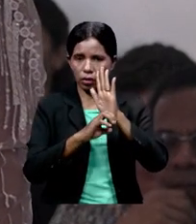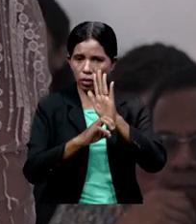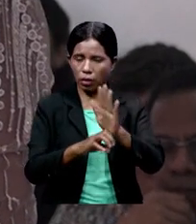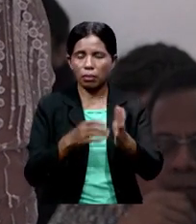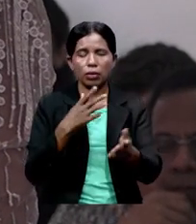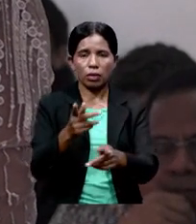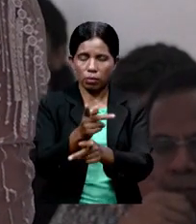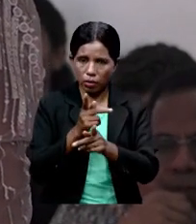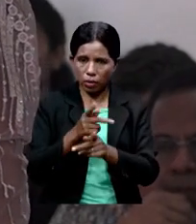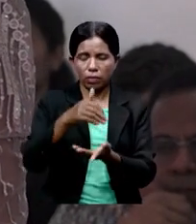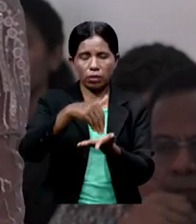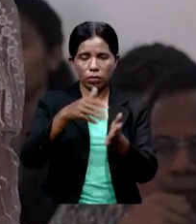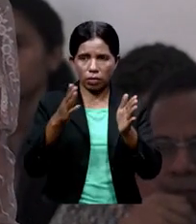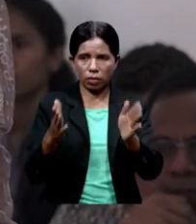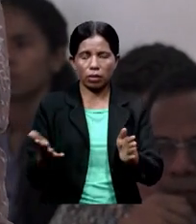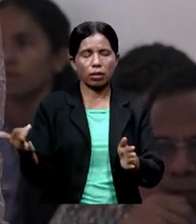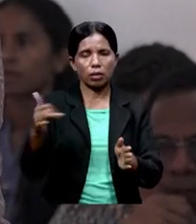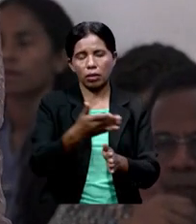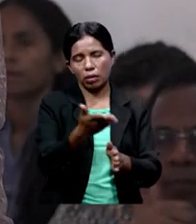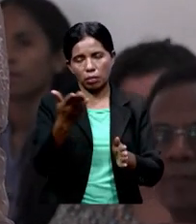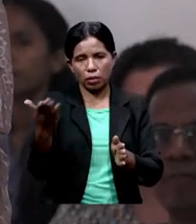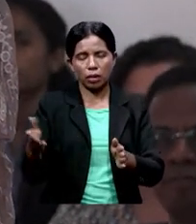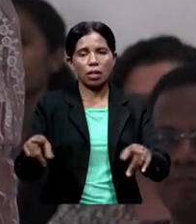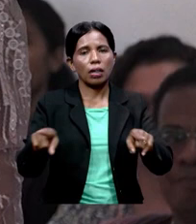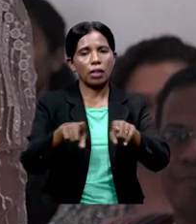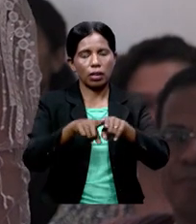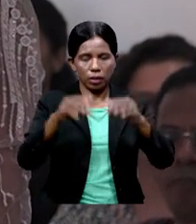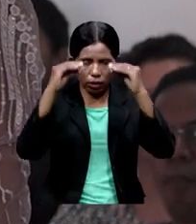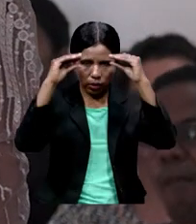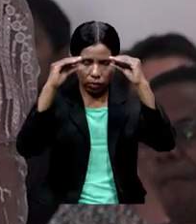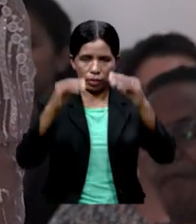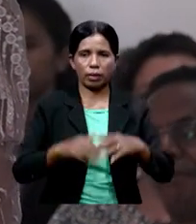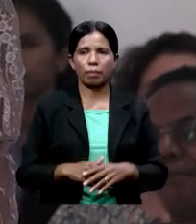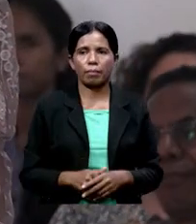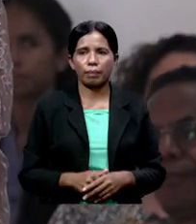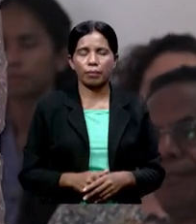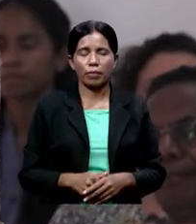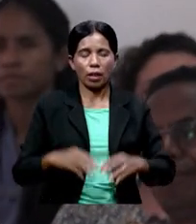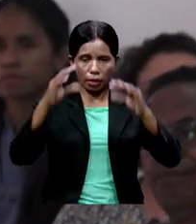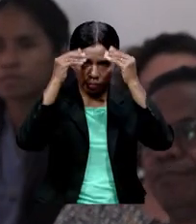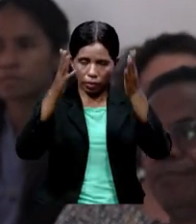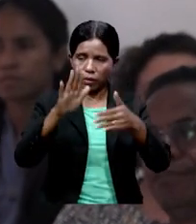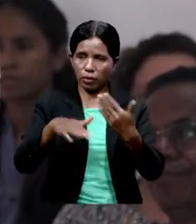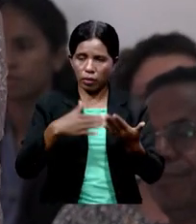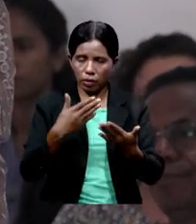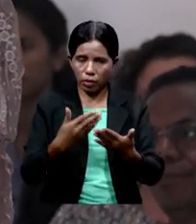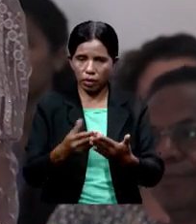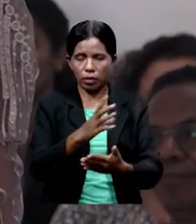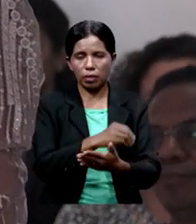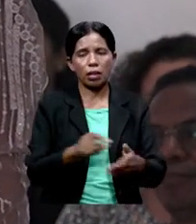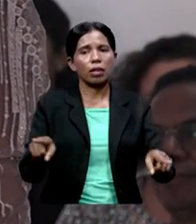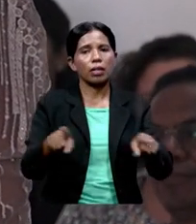dos alunos durante as suas jornadas de maturação. Os professores são